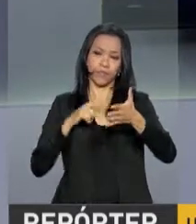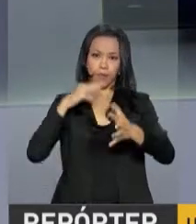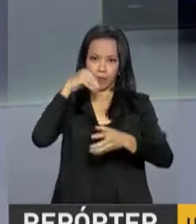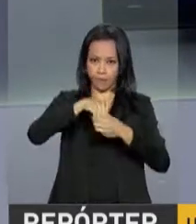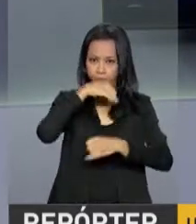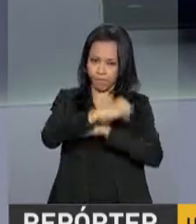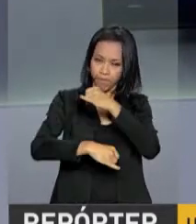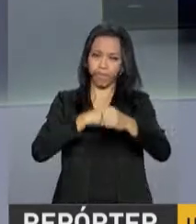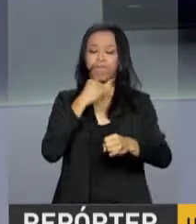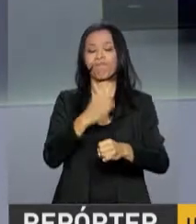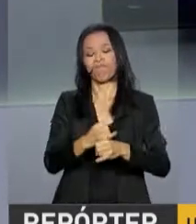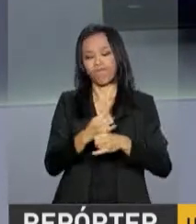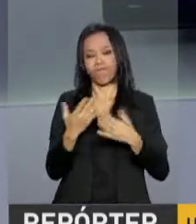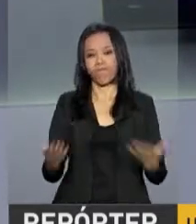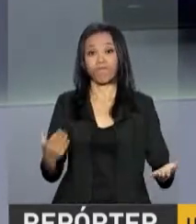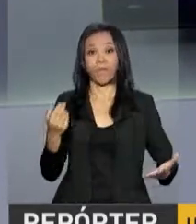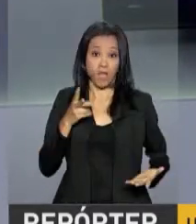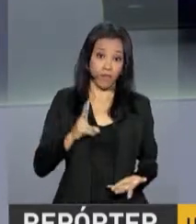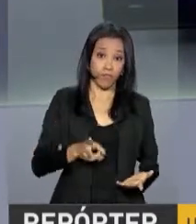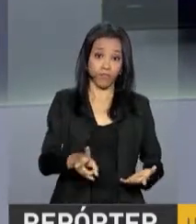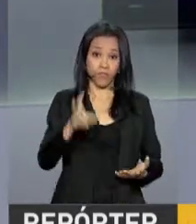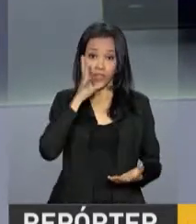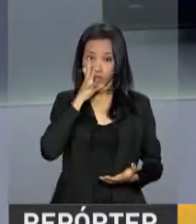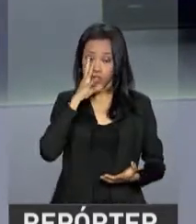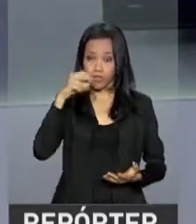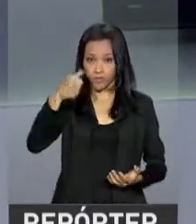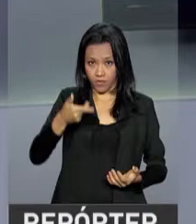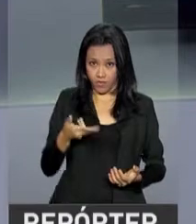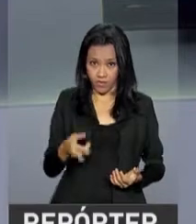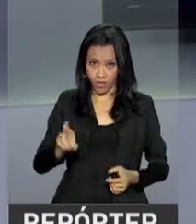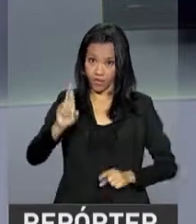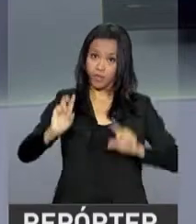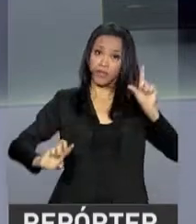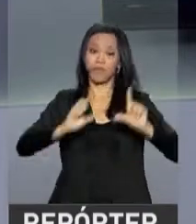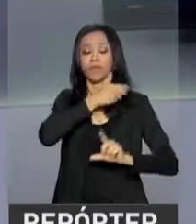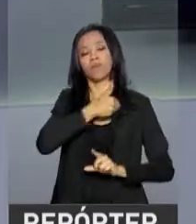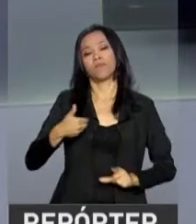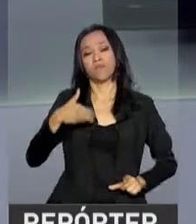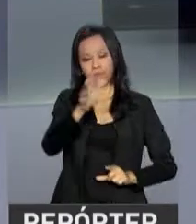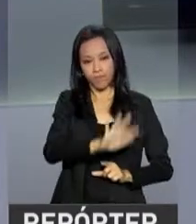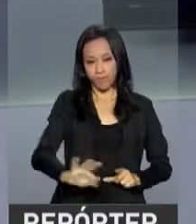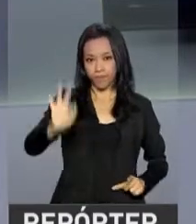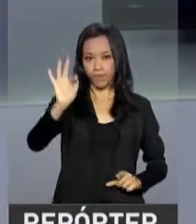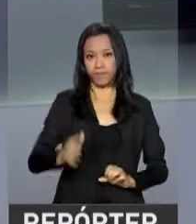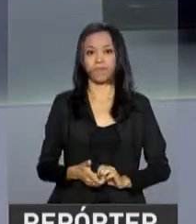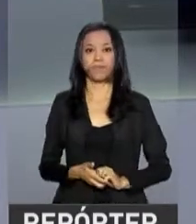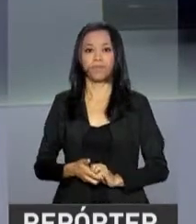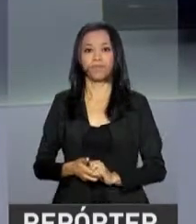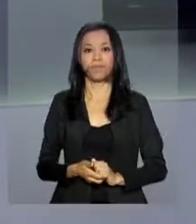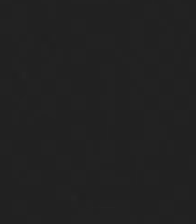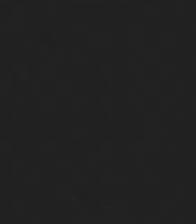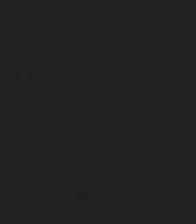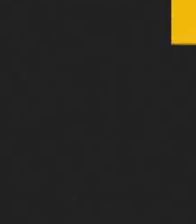está na página da nbr na internet continue com a gente na nbr a tv do governo federal